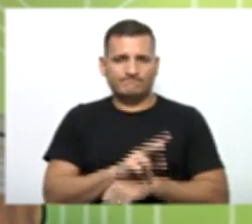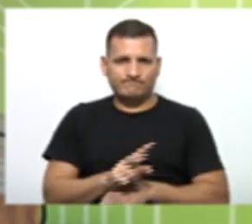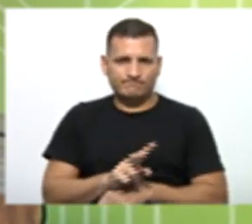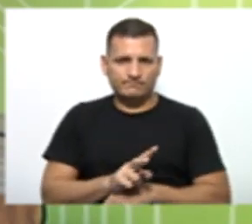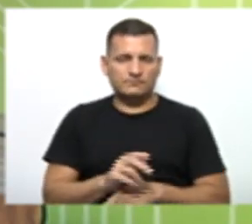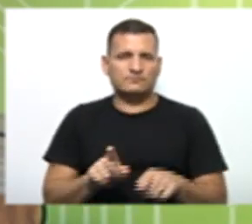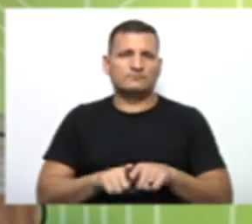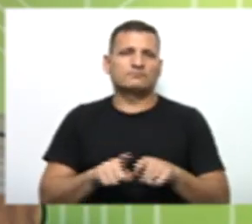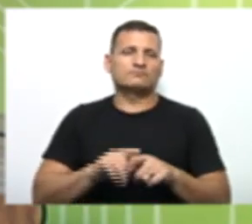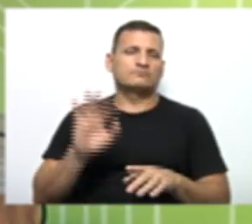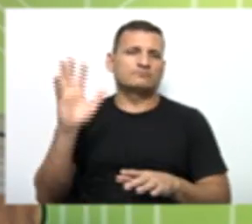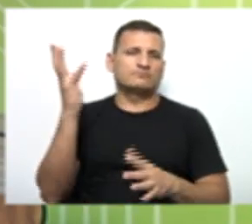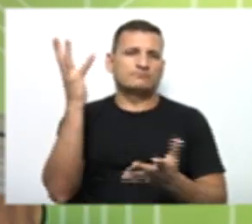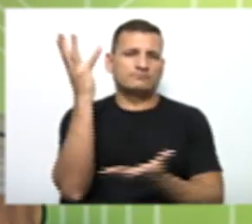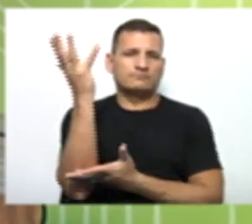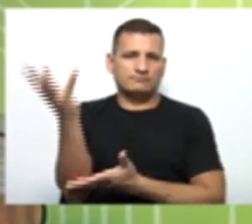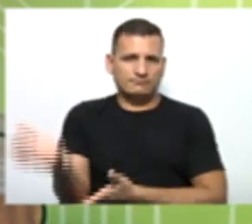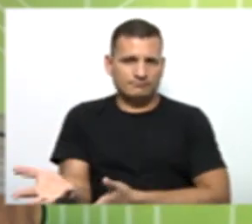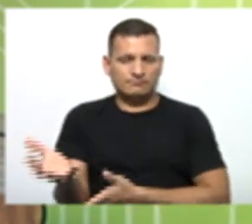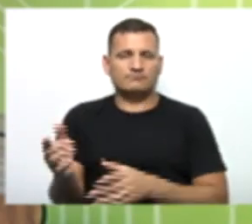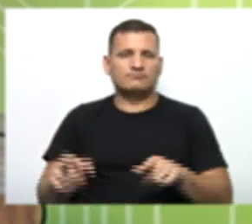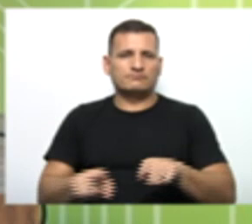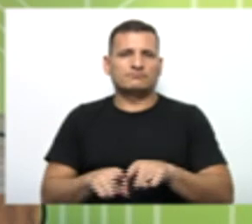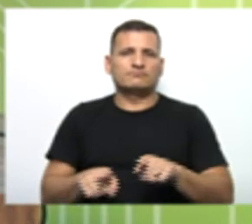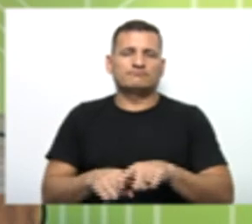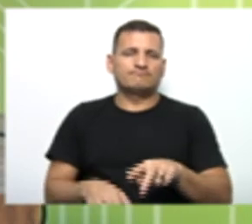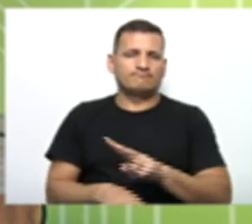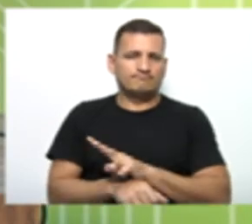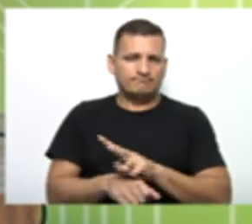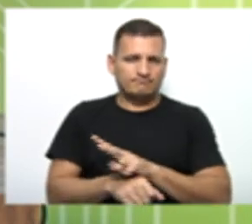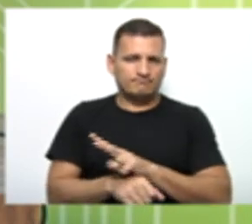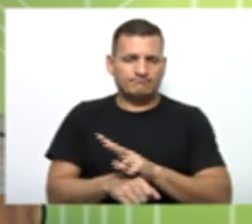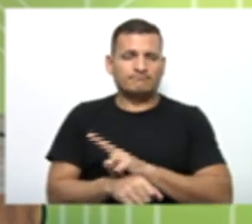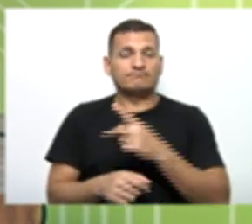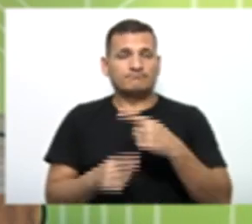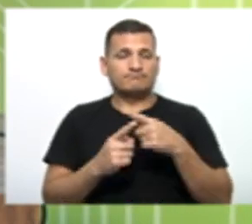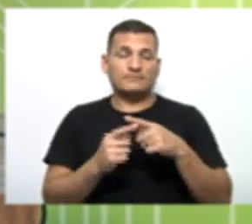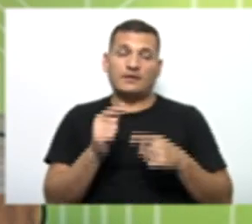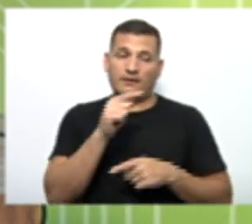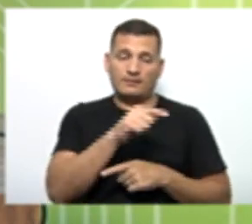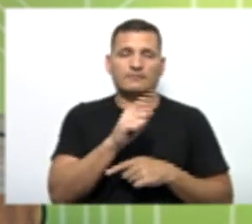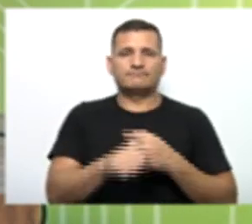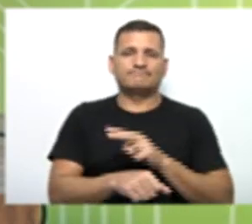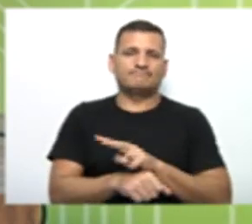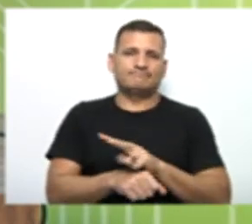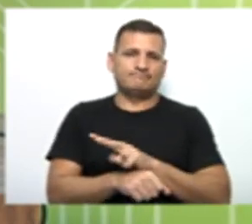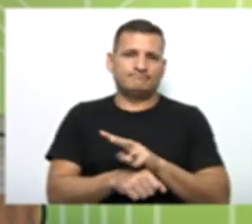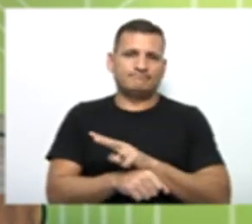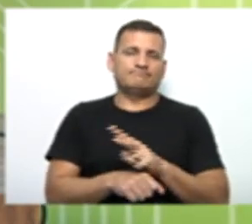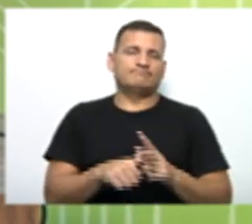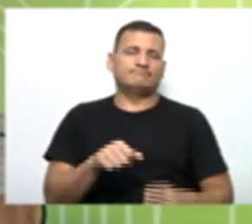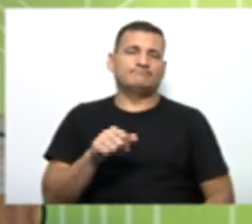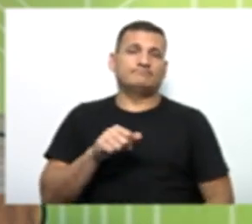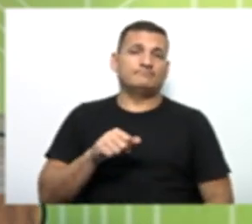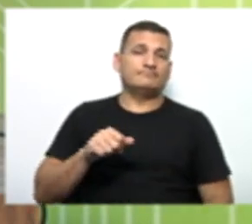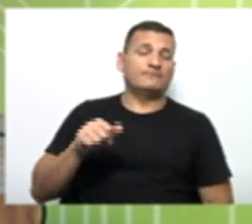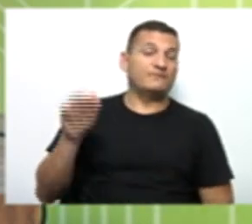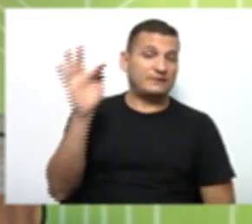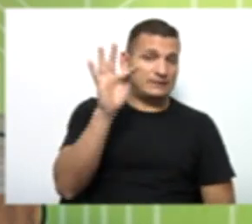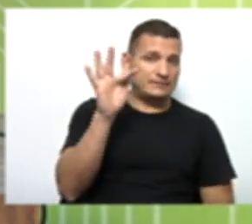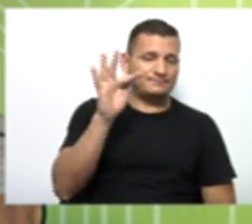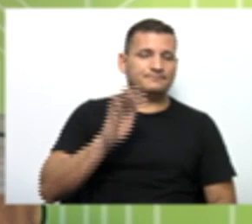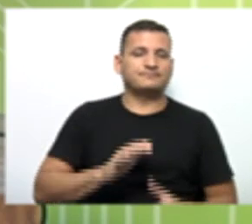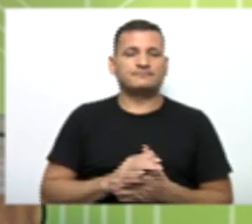o executor dessas políticas públicas criadas por esses órgãos no âmbito federal. Mas nós